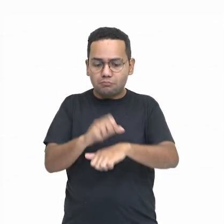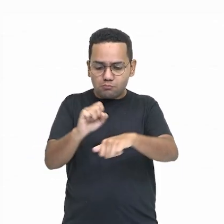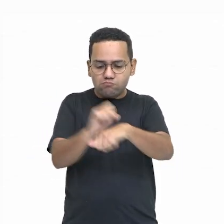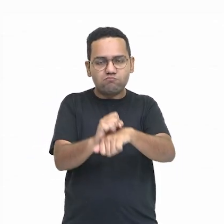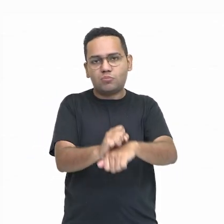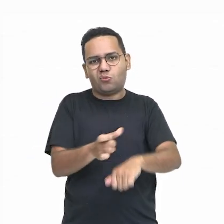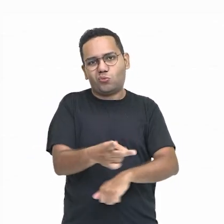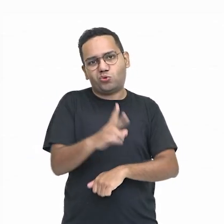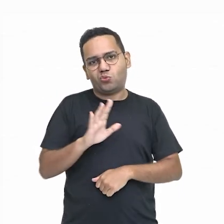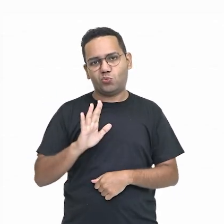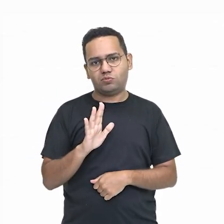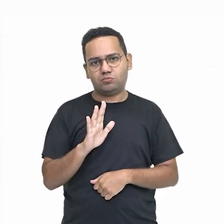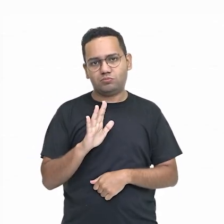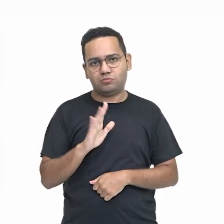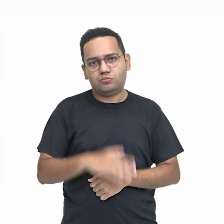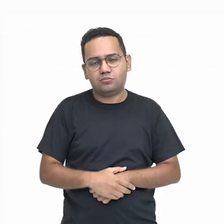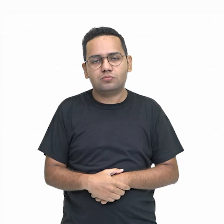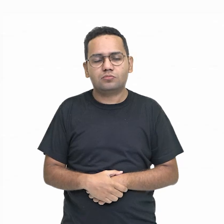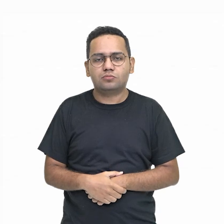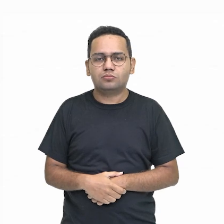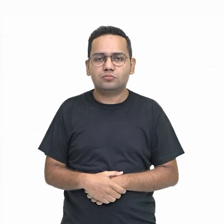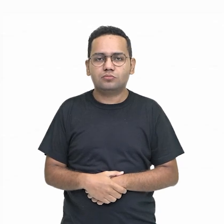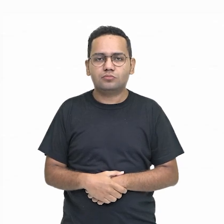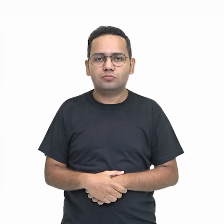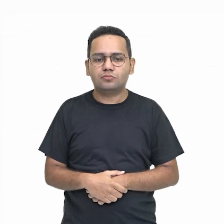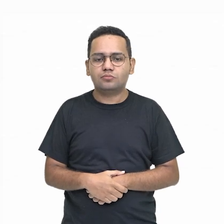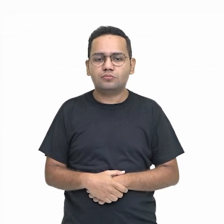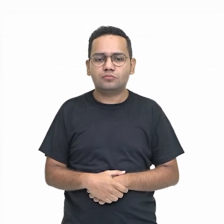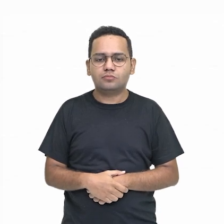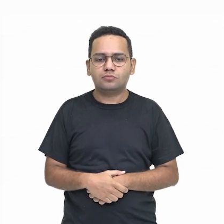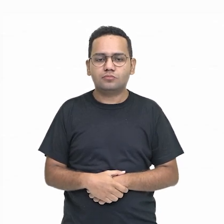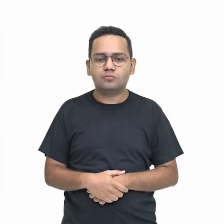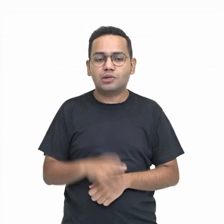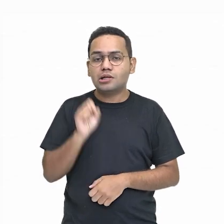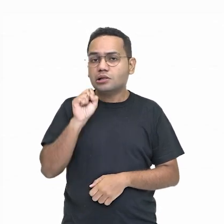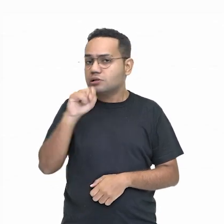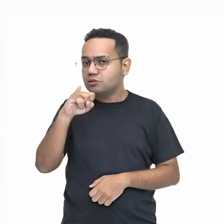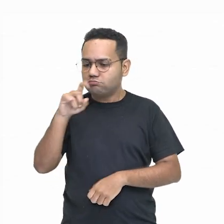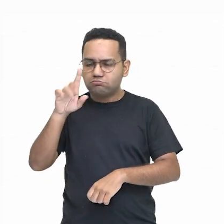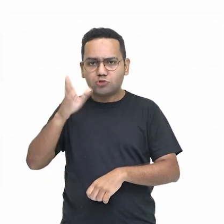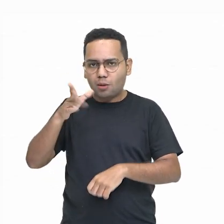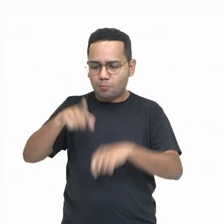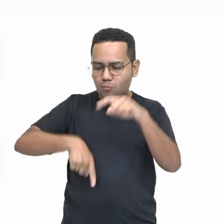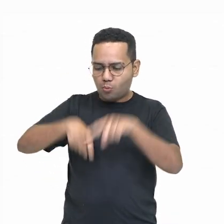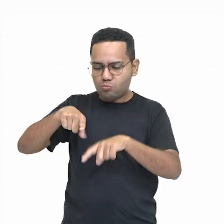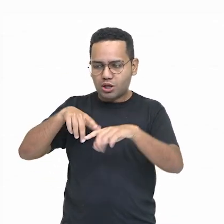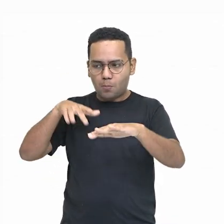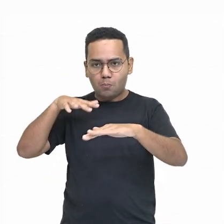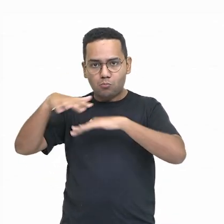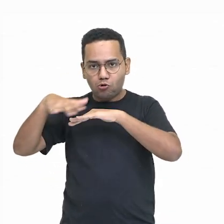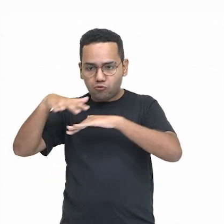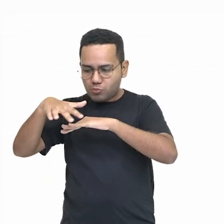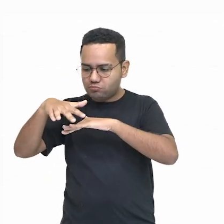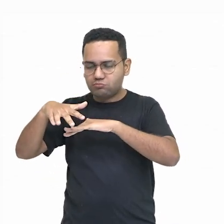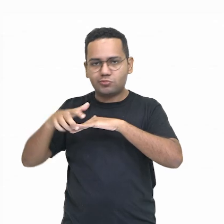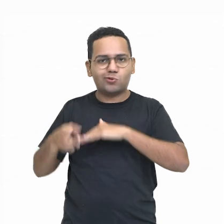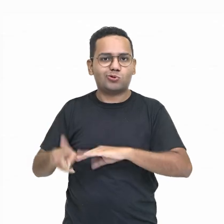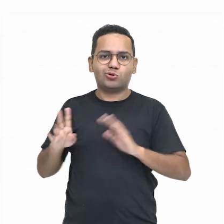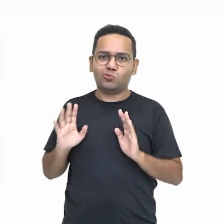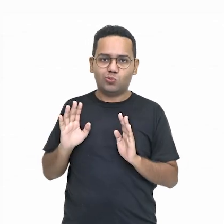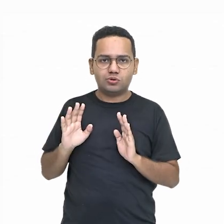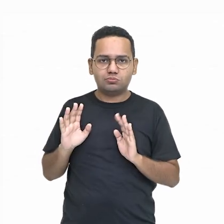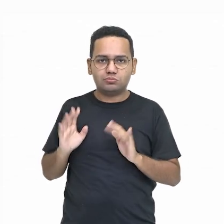quero continuar em estado de repouso. Mas se eu estiver em movimento, eu quero